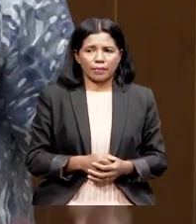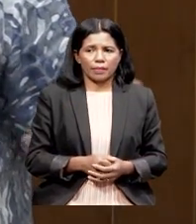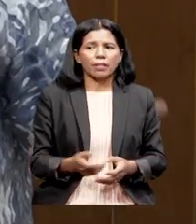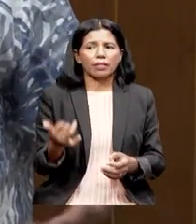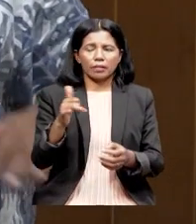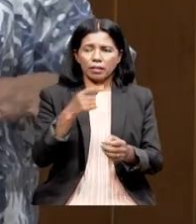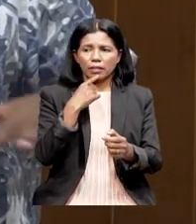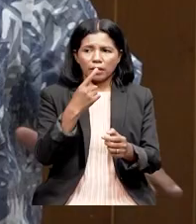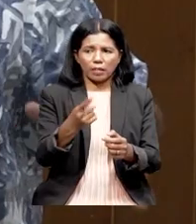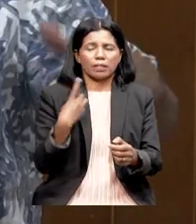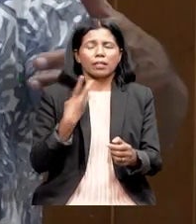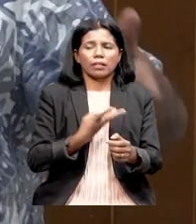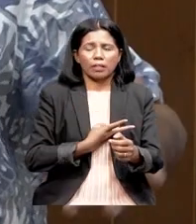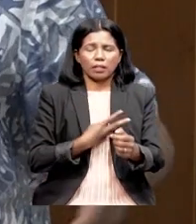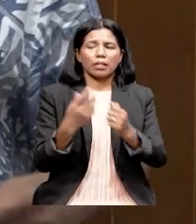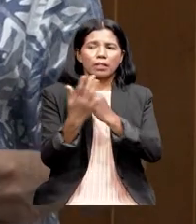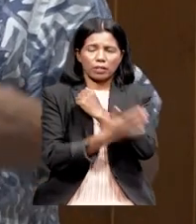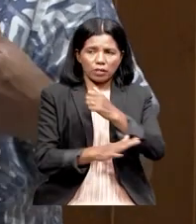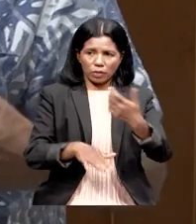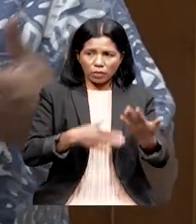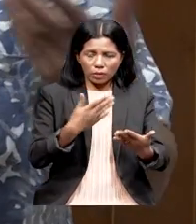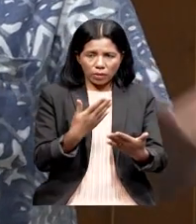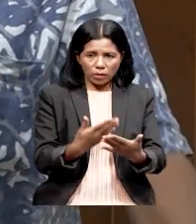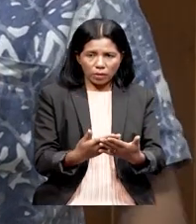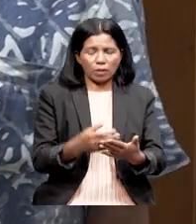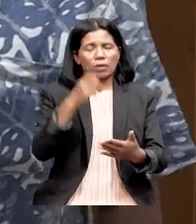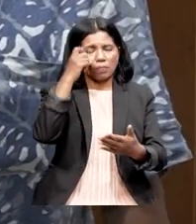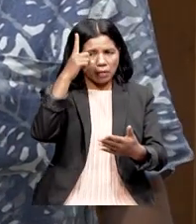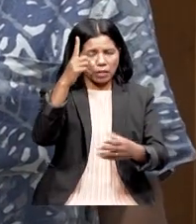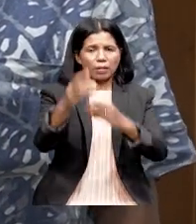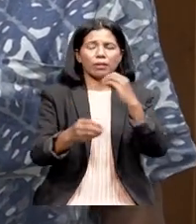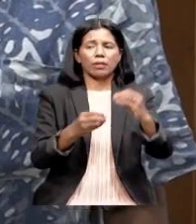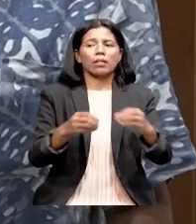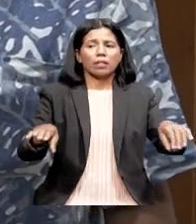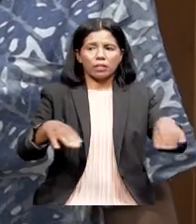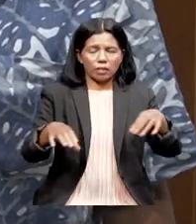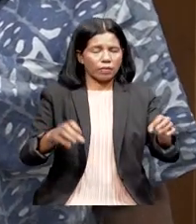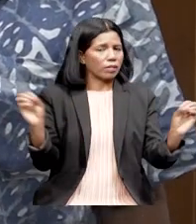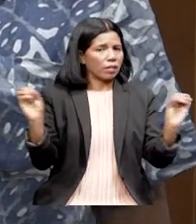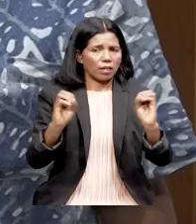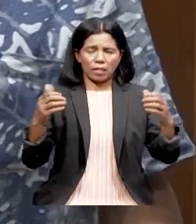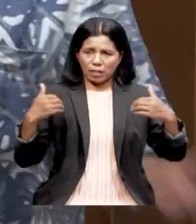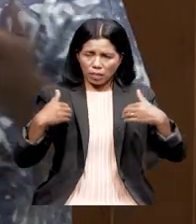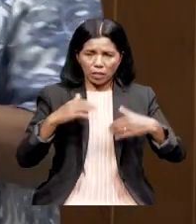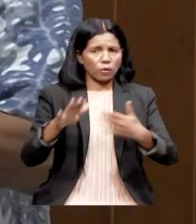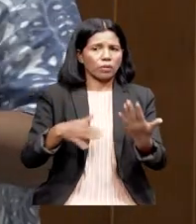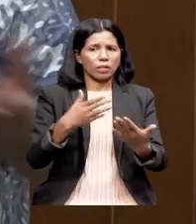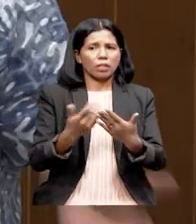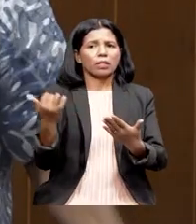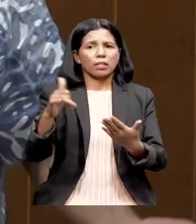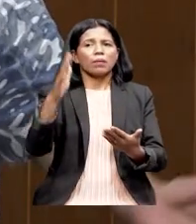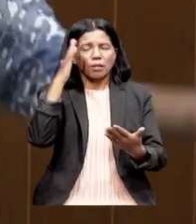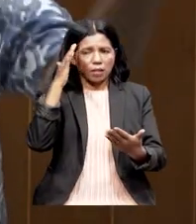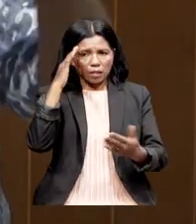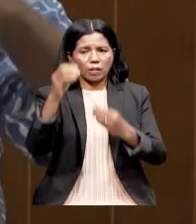cidade é que está aqui na Rai estável, você não é outro, compreende que está serviço lá aí, você não é outro. Se não mostra até na